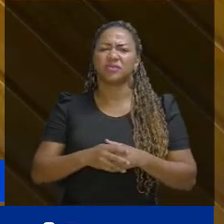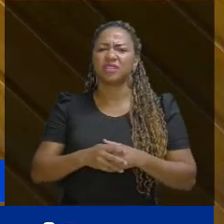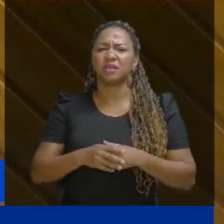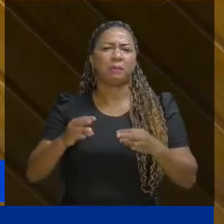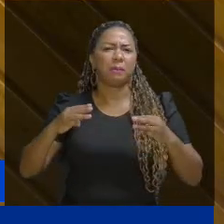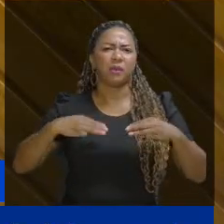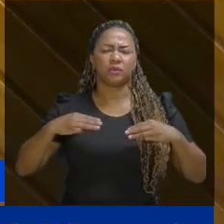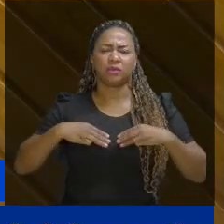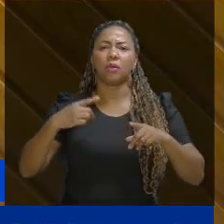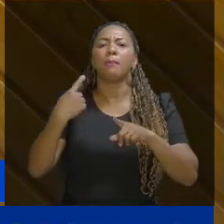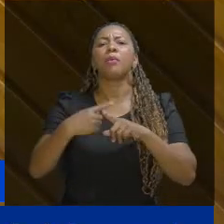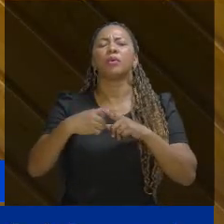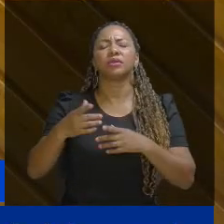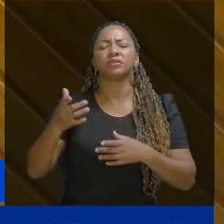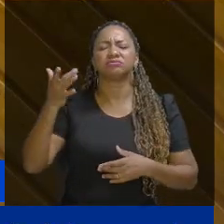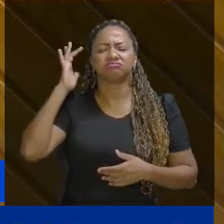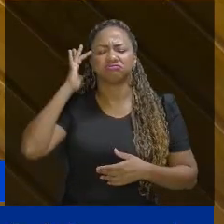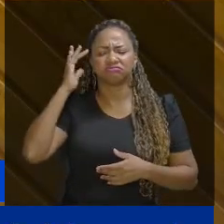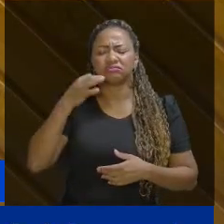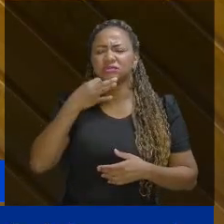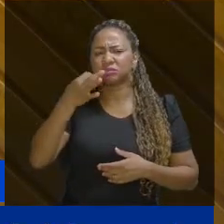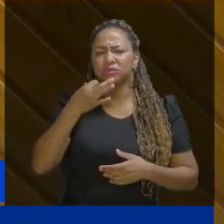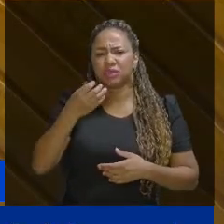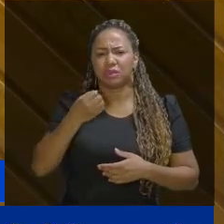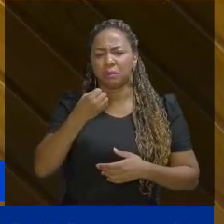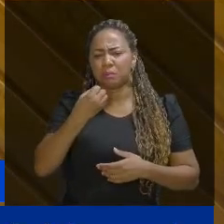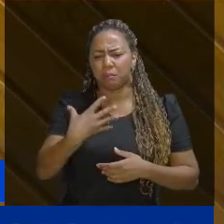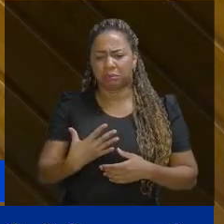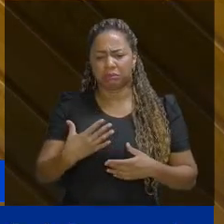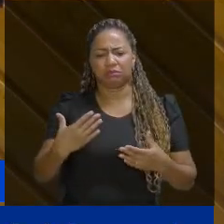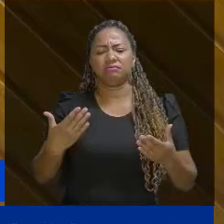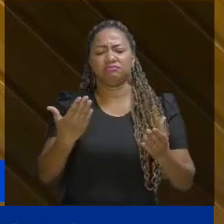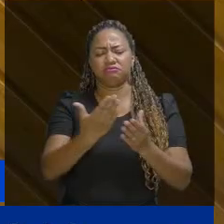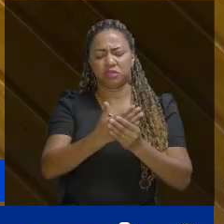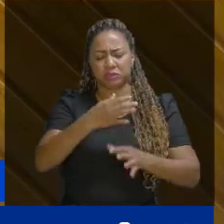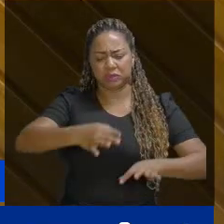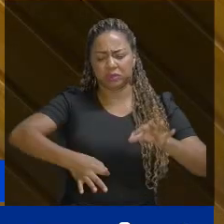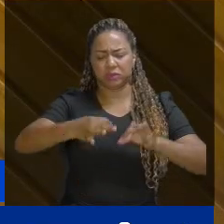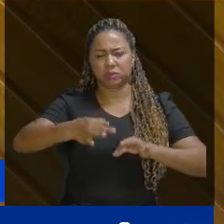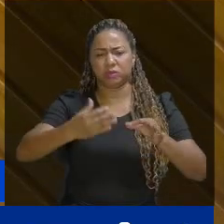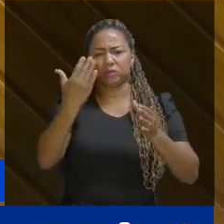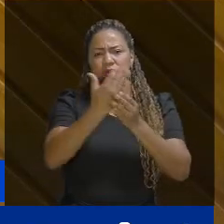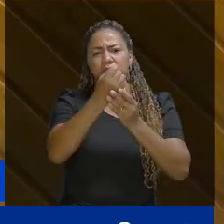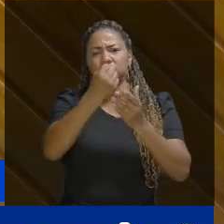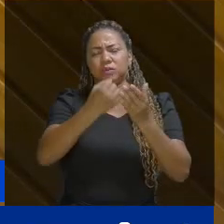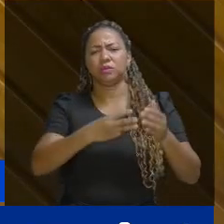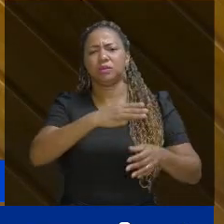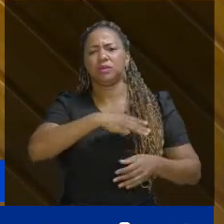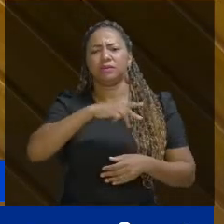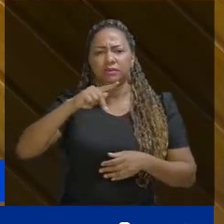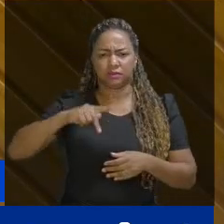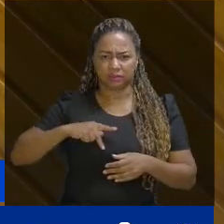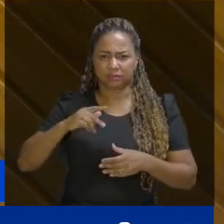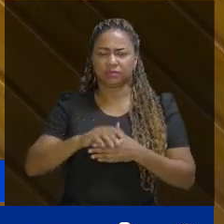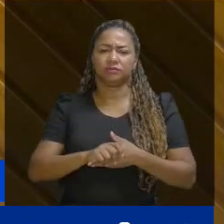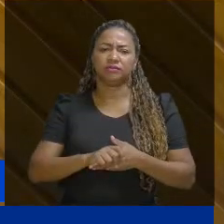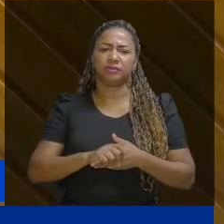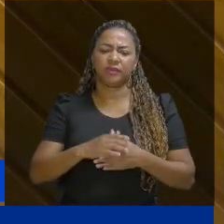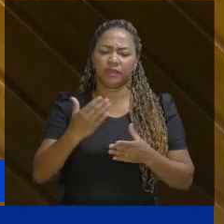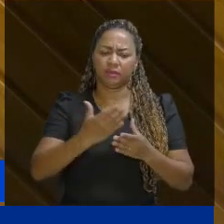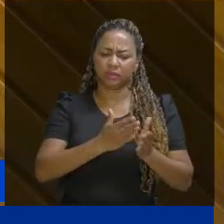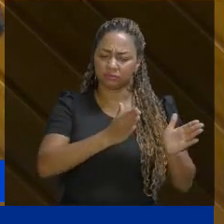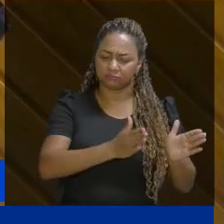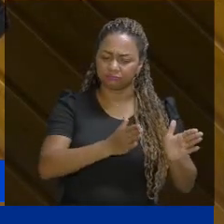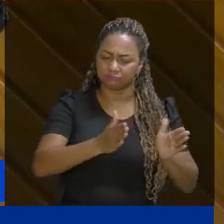adentrar ao mérito, porque eu acho que, pelo bem do processo e até pelo bem do julgamento dos embargos do Ministério Público, nós temos que chamar o processo à ordem.